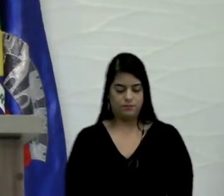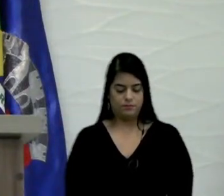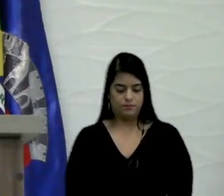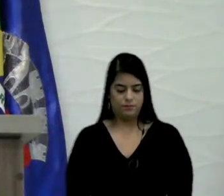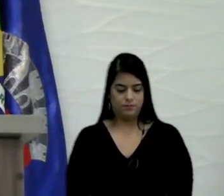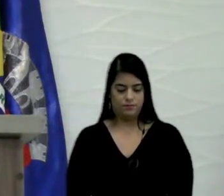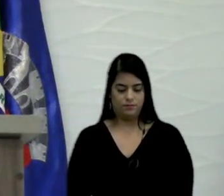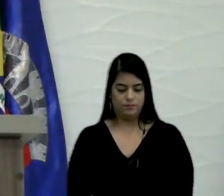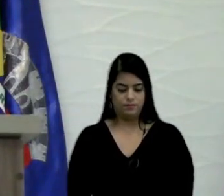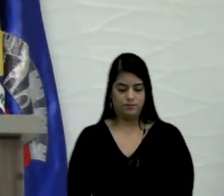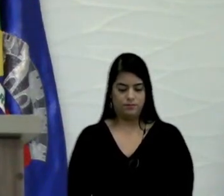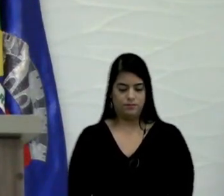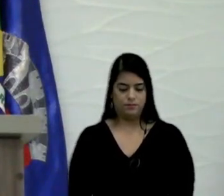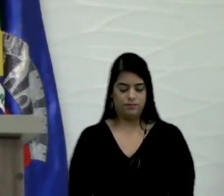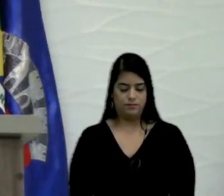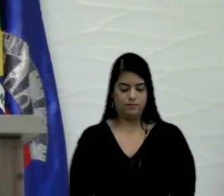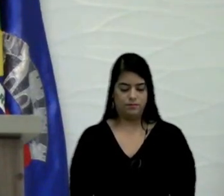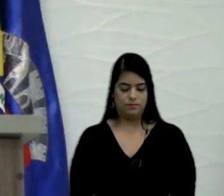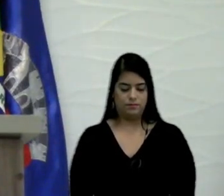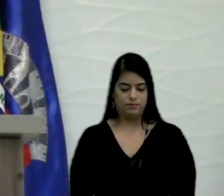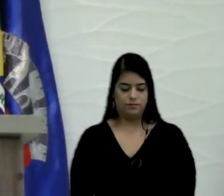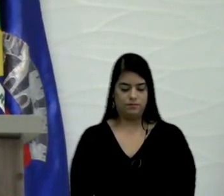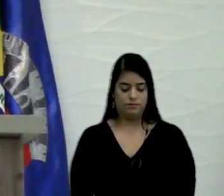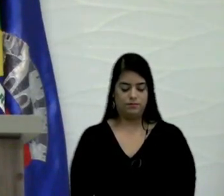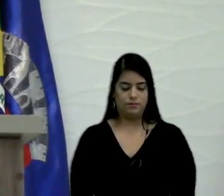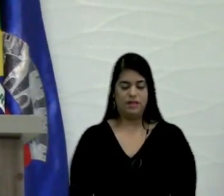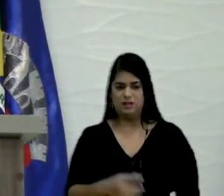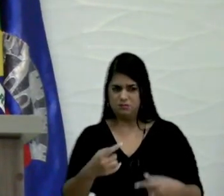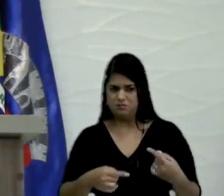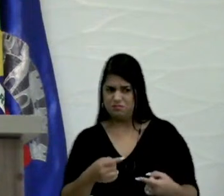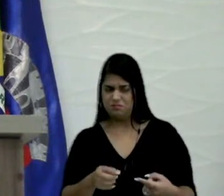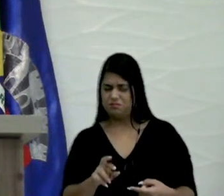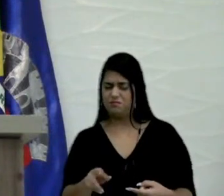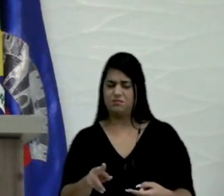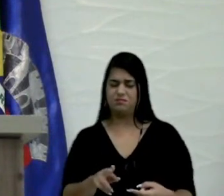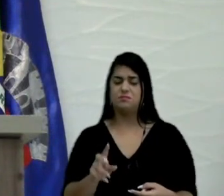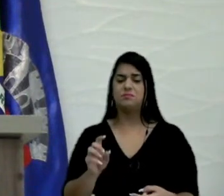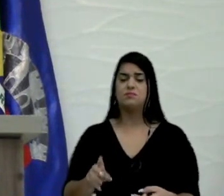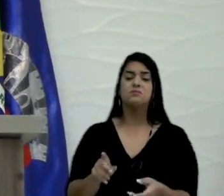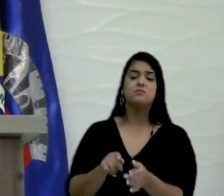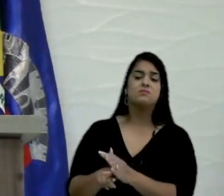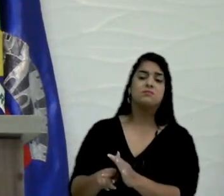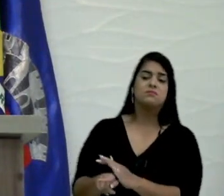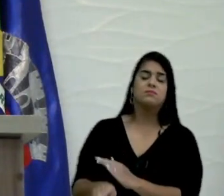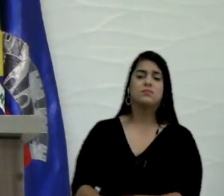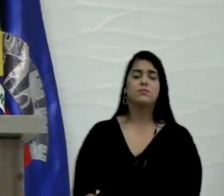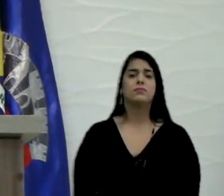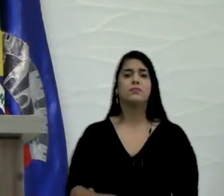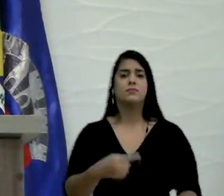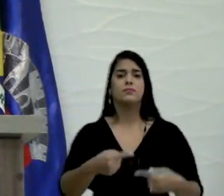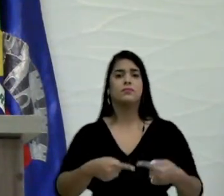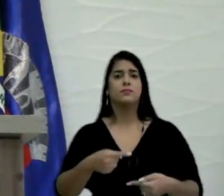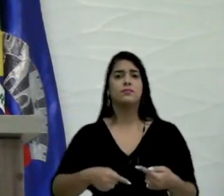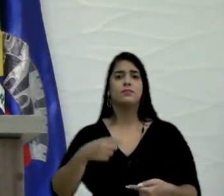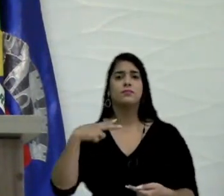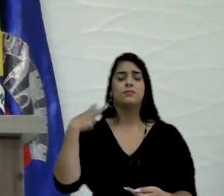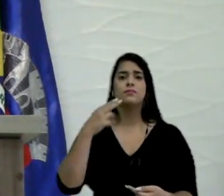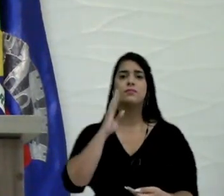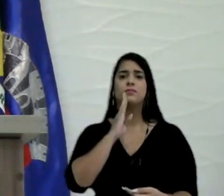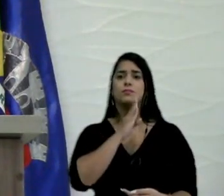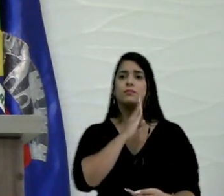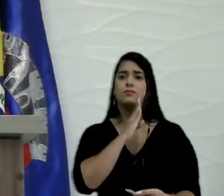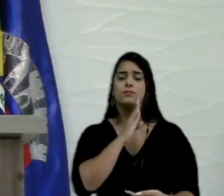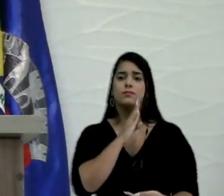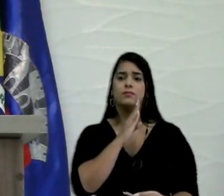quero indagação eu não discuti só fiz uma indagação Bruno Braga senhor presidente